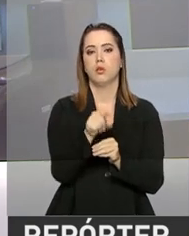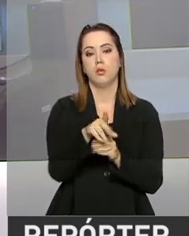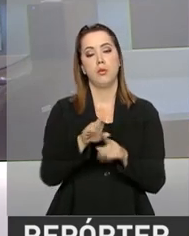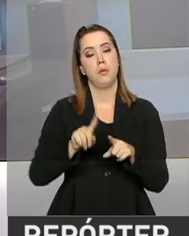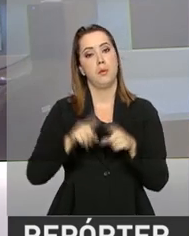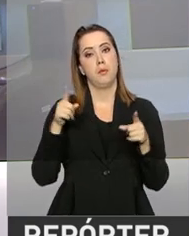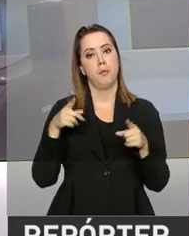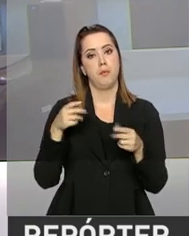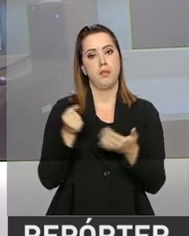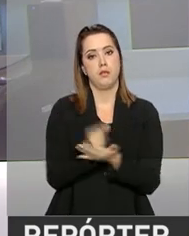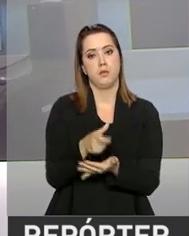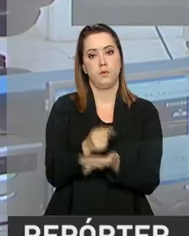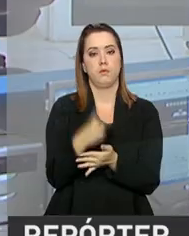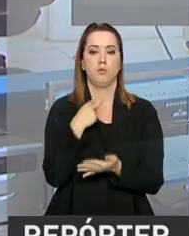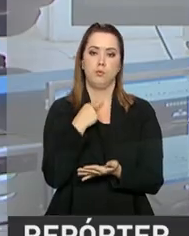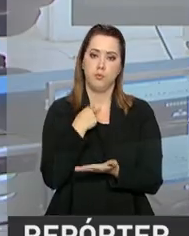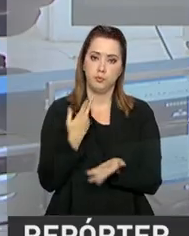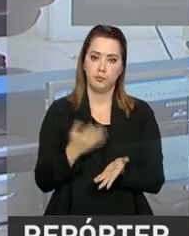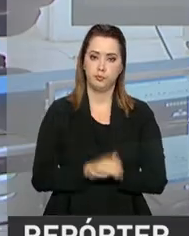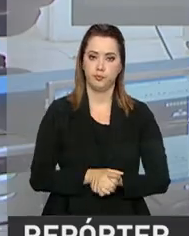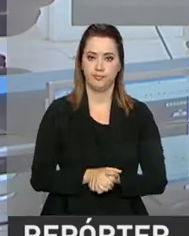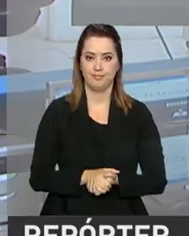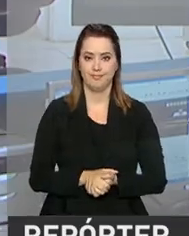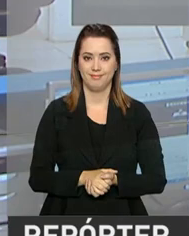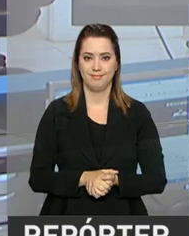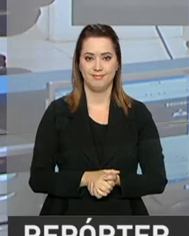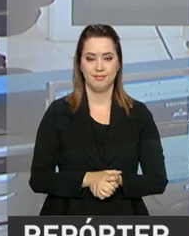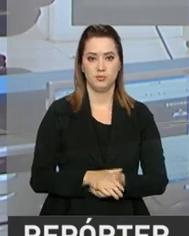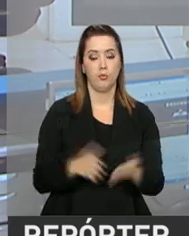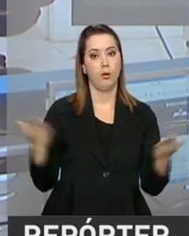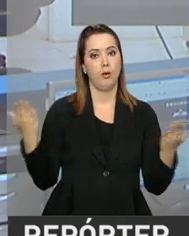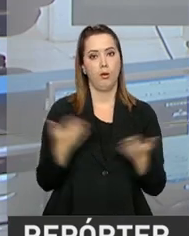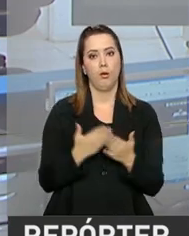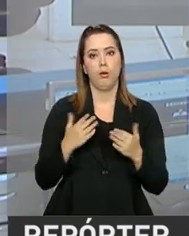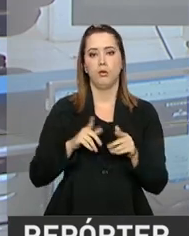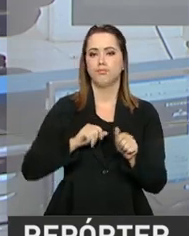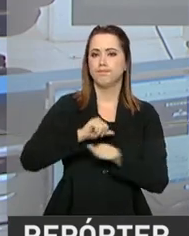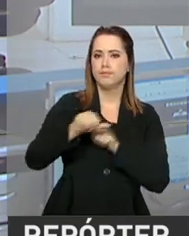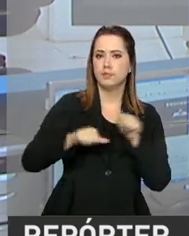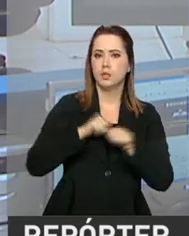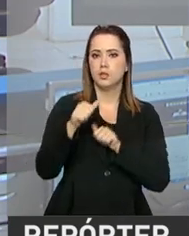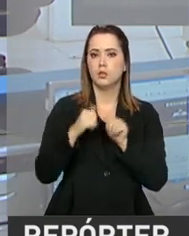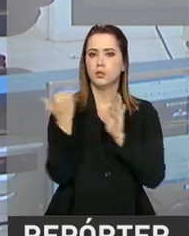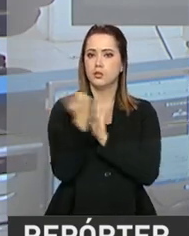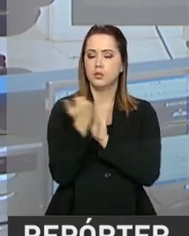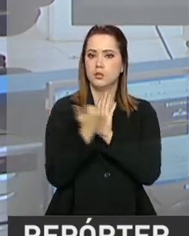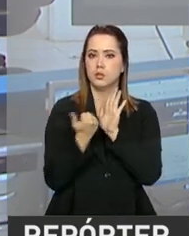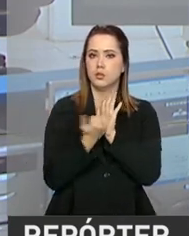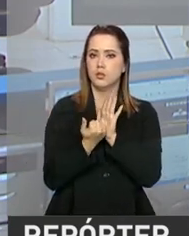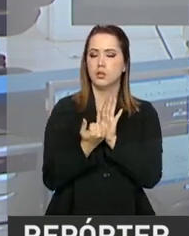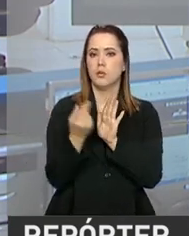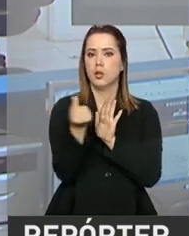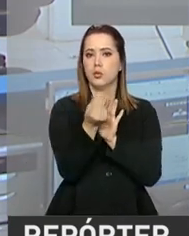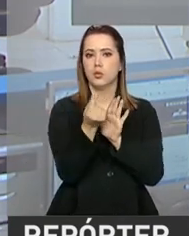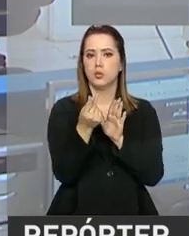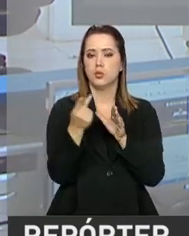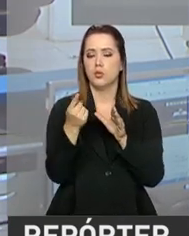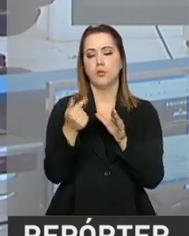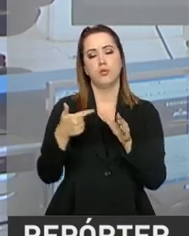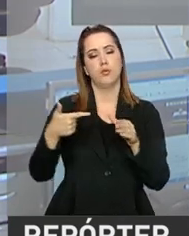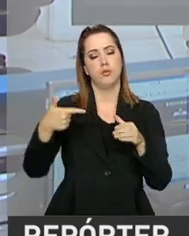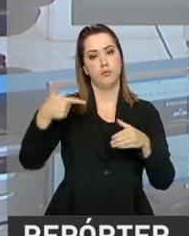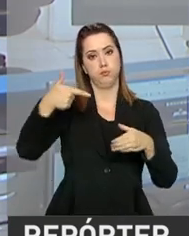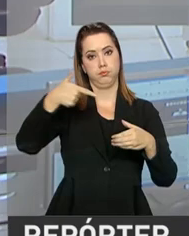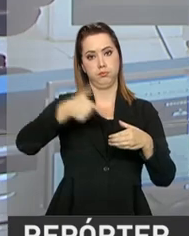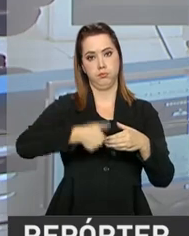de novos beneficiários. Será alterada a tabela de preços de combustíveis em 4 estados a partir de 16 de